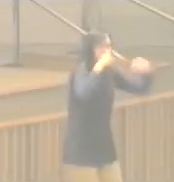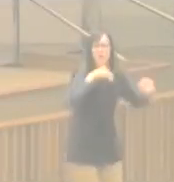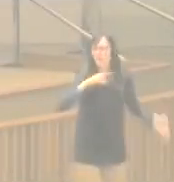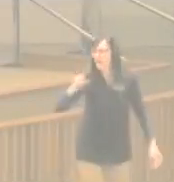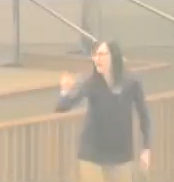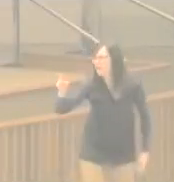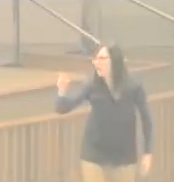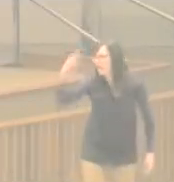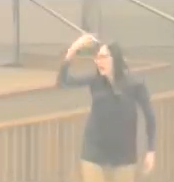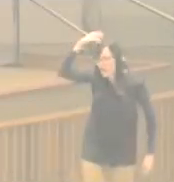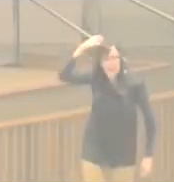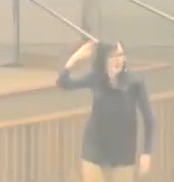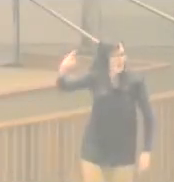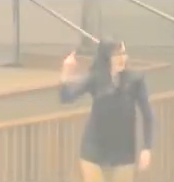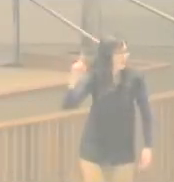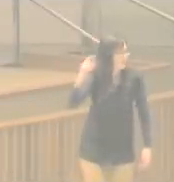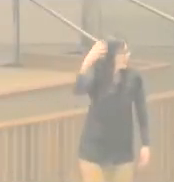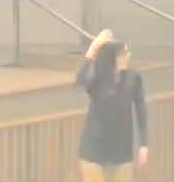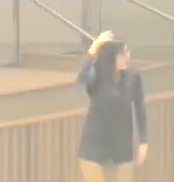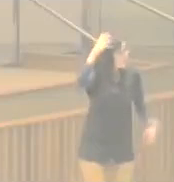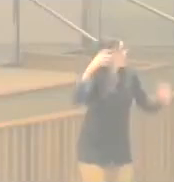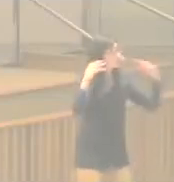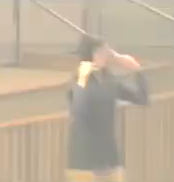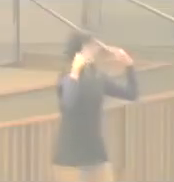rei, é o rei.